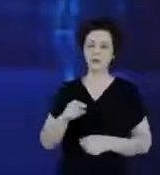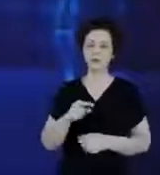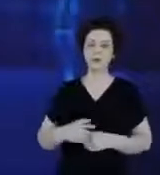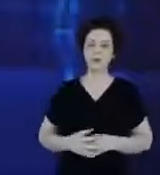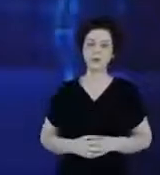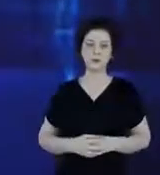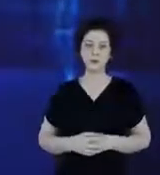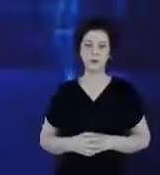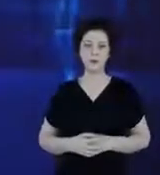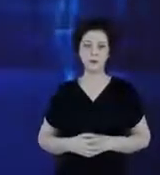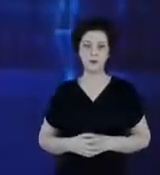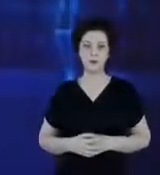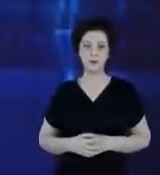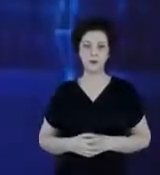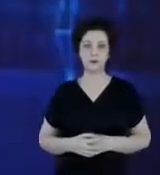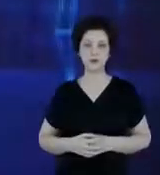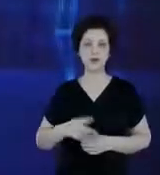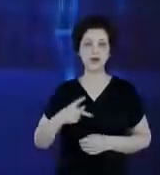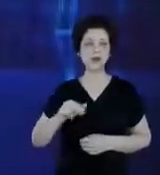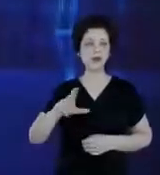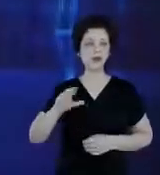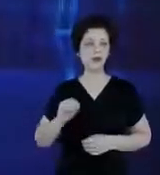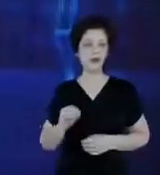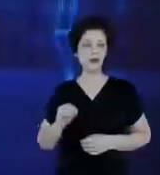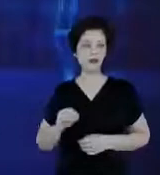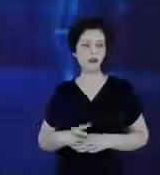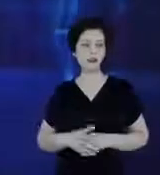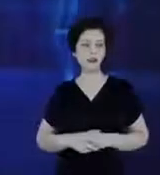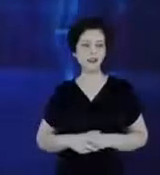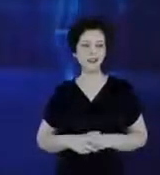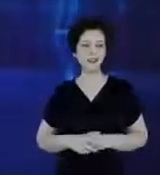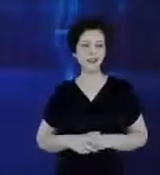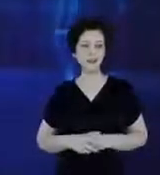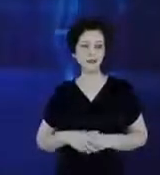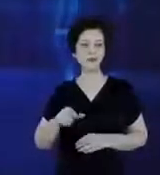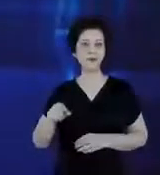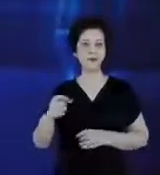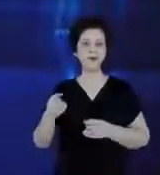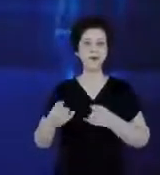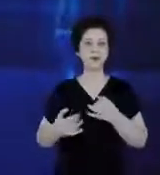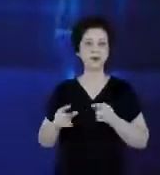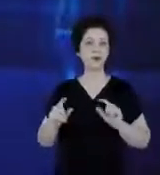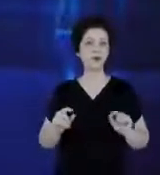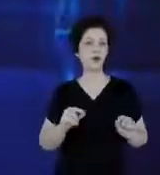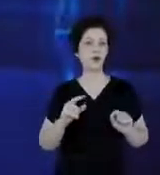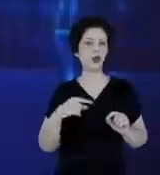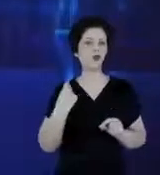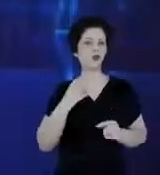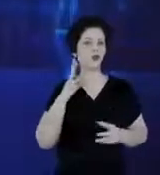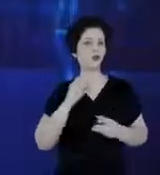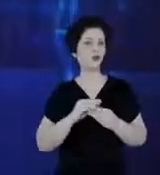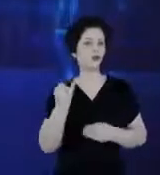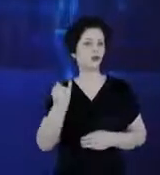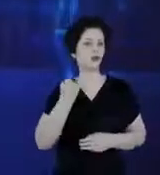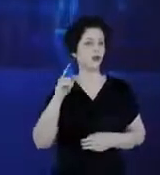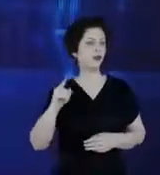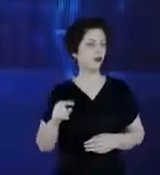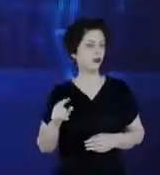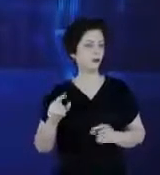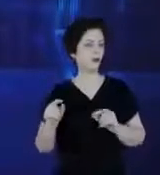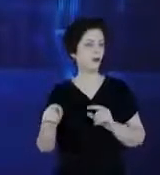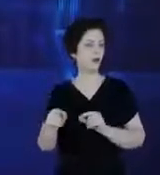pelo Paulo. Eu queria começar dizendo o seguinte, um ponto que a gente entende que é importante é